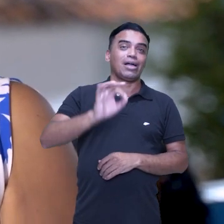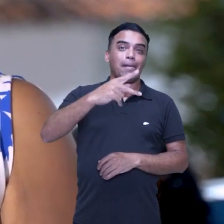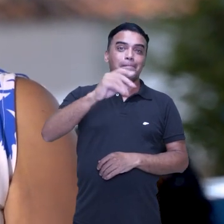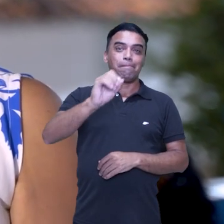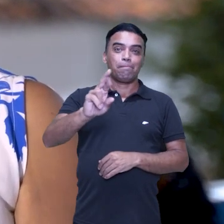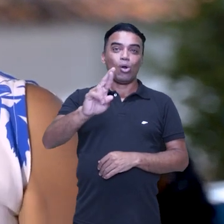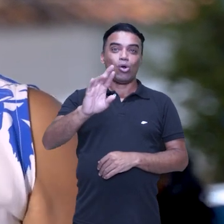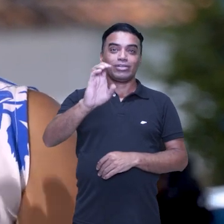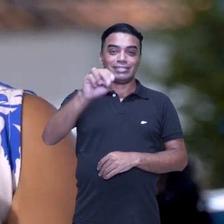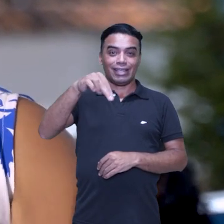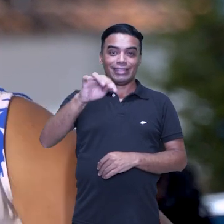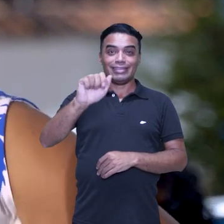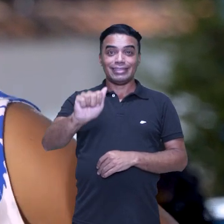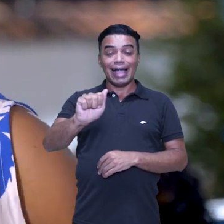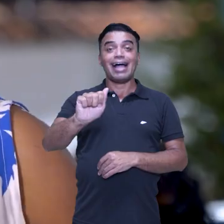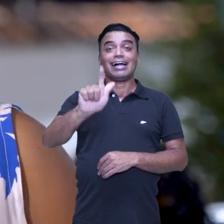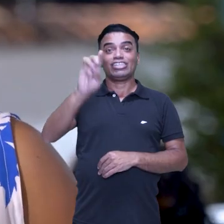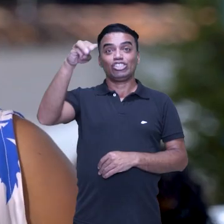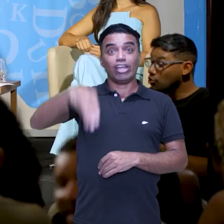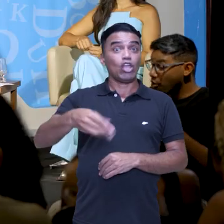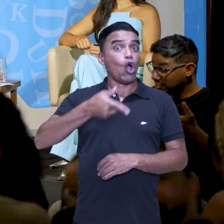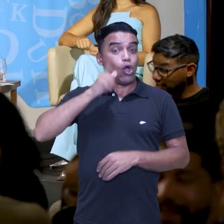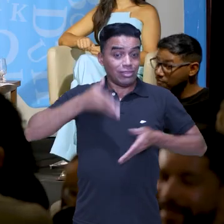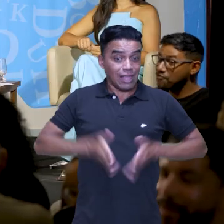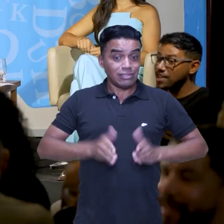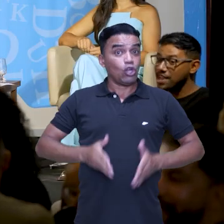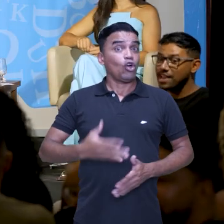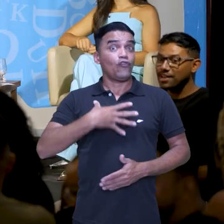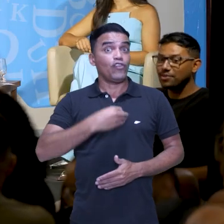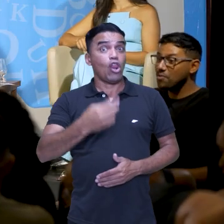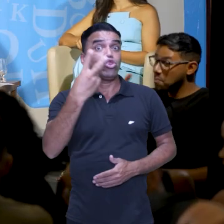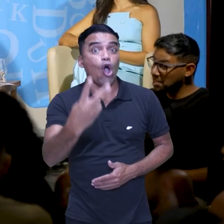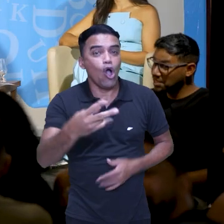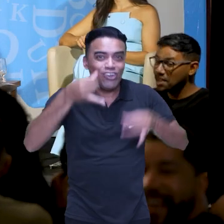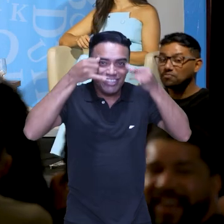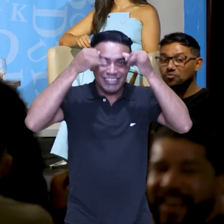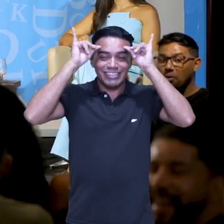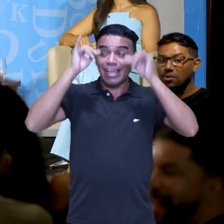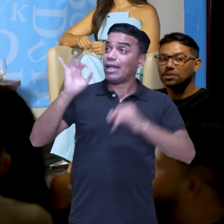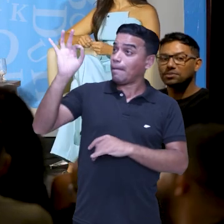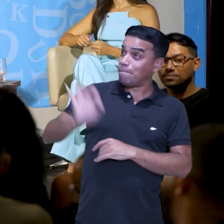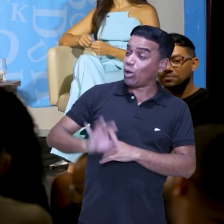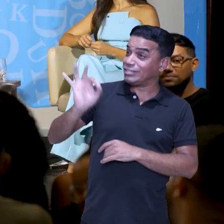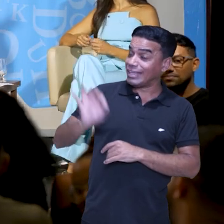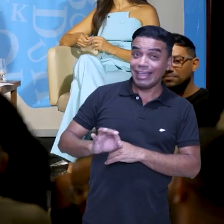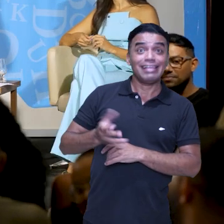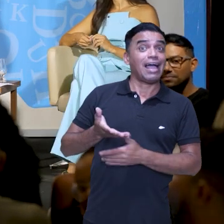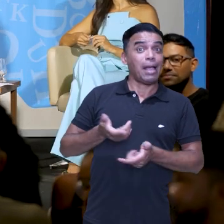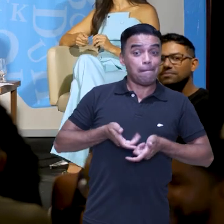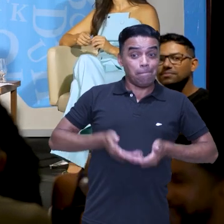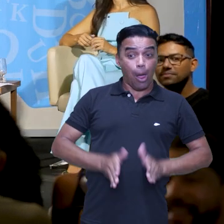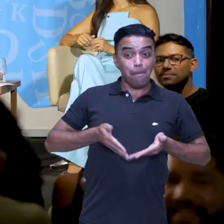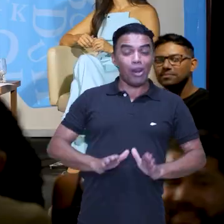ela nos agraciou, ela pariu 2 bezerrinhos de uma vez, né? Até a porcentagem produziu em maior